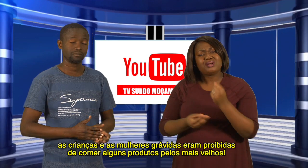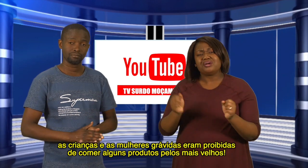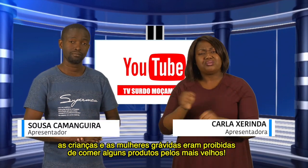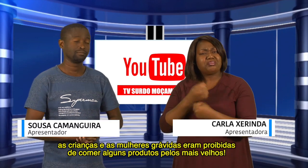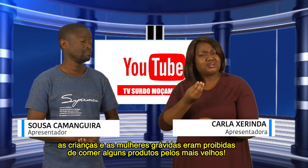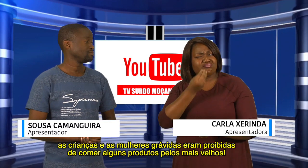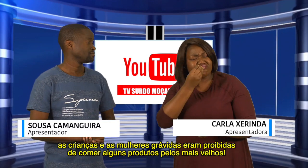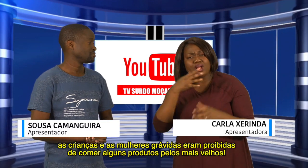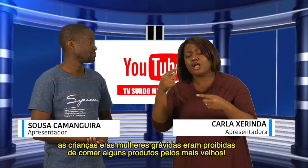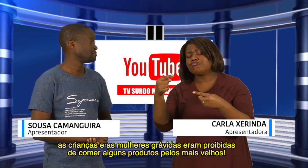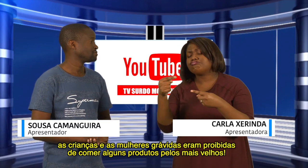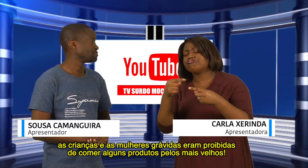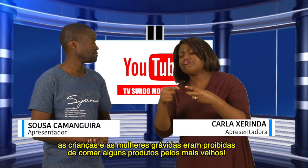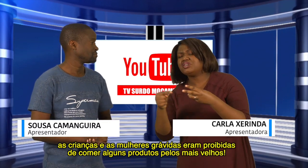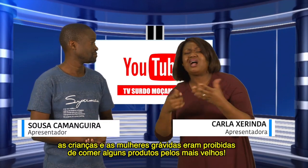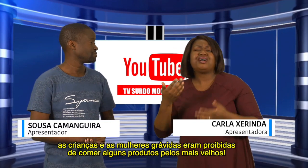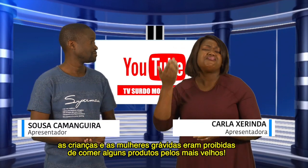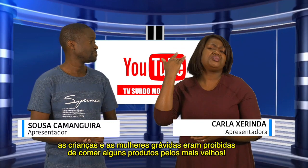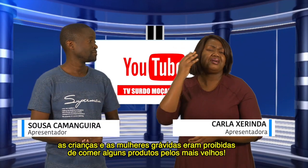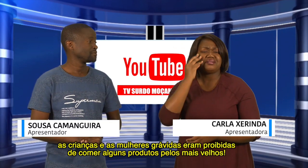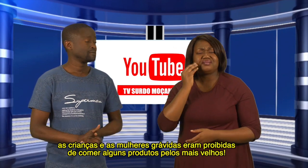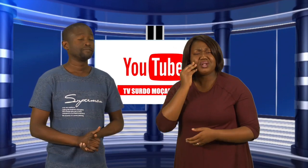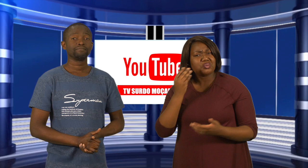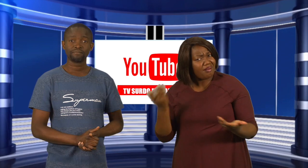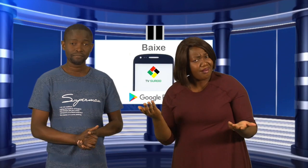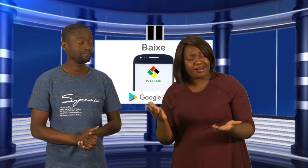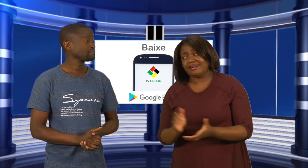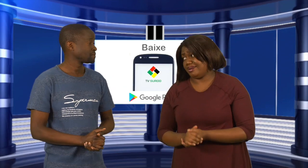proibidas de comer alguns produtos pelos mais velhos.